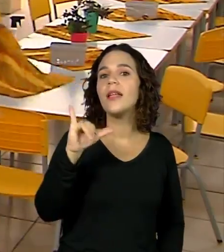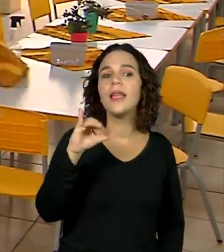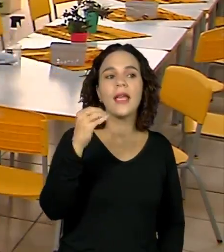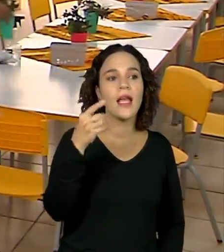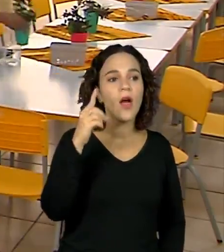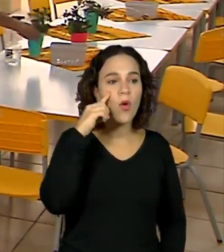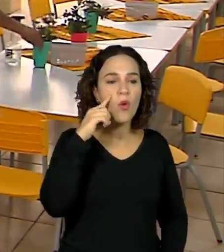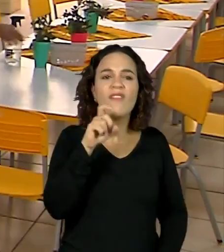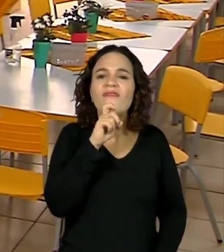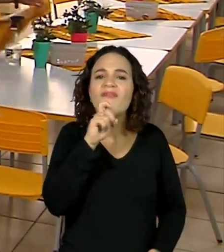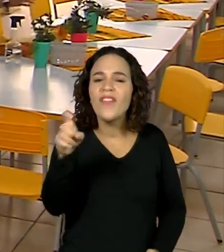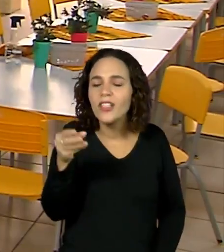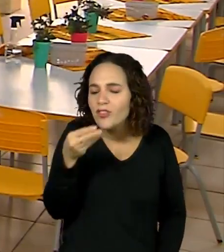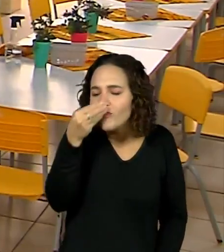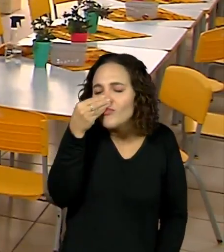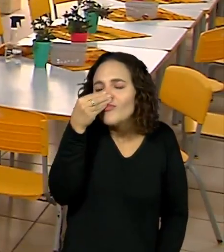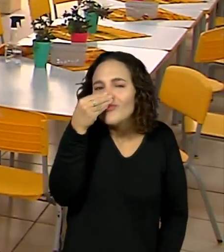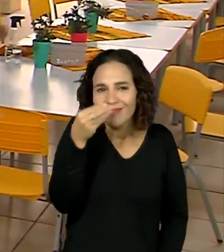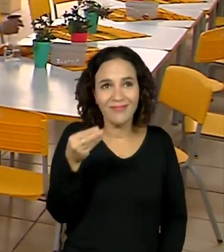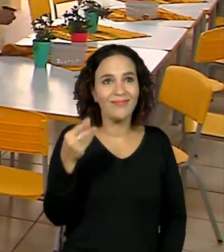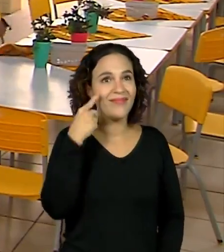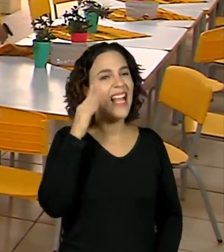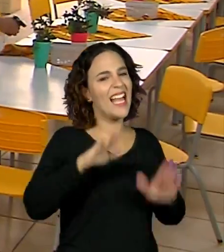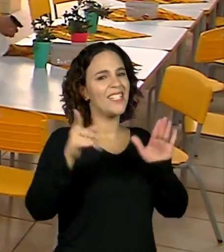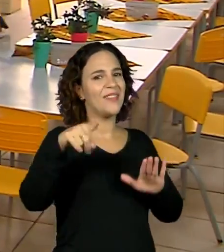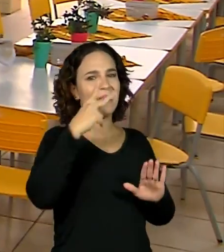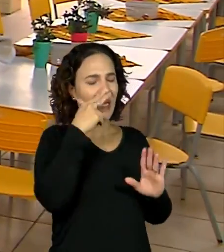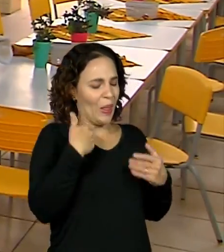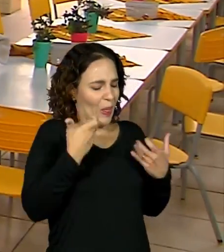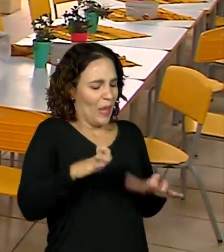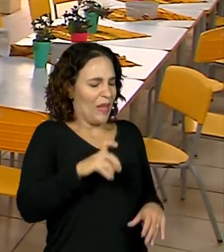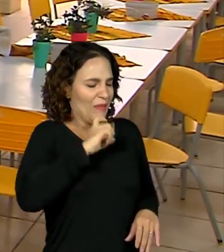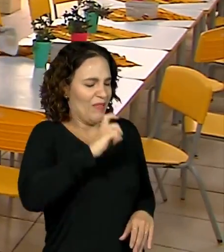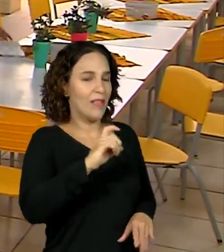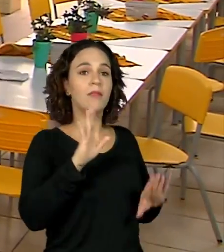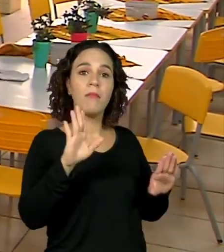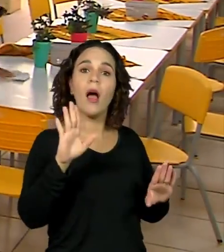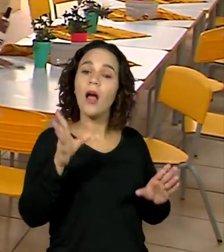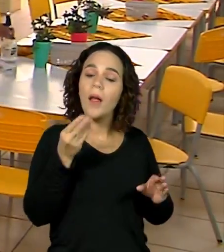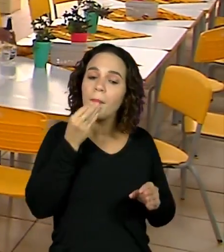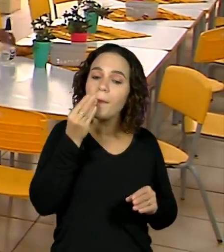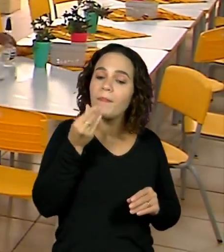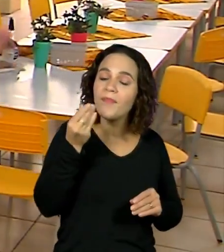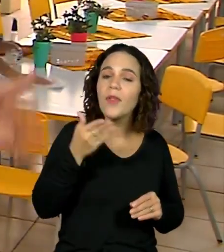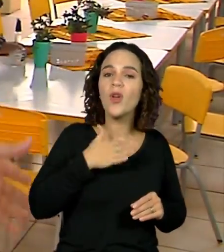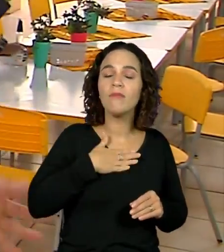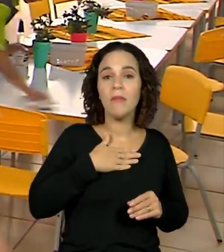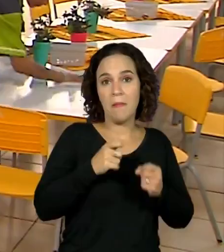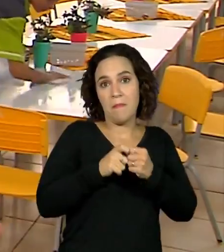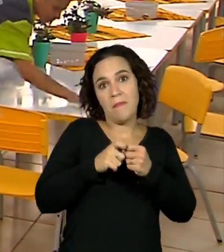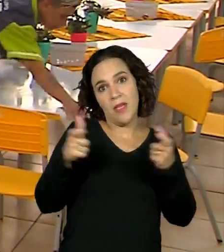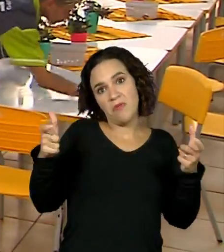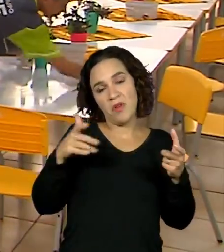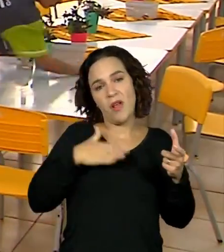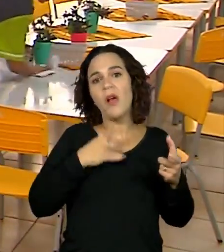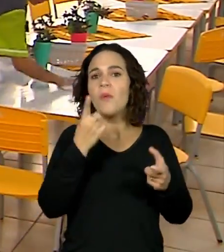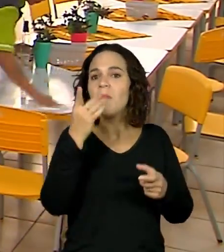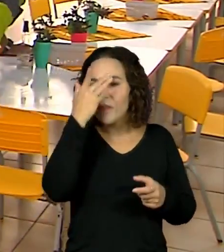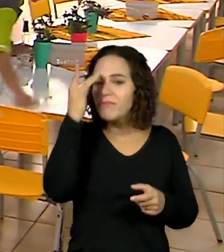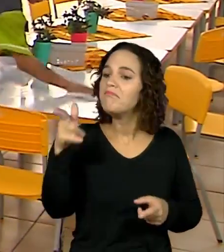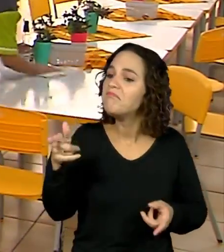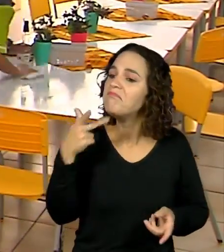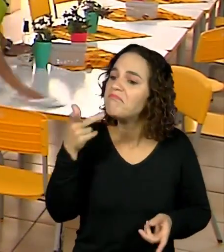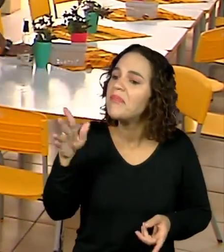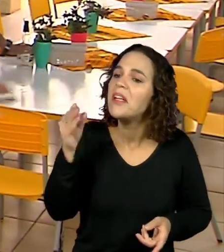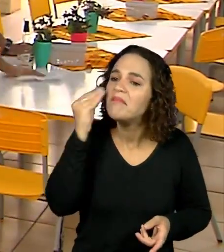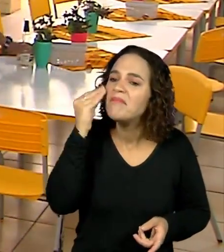certa rejeição com as coisinhas verdes, né, às vezes. Mas eles, quando experimentam, de certa forma, gostam. Alguns não. Teve uma das crianças que eu pedi para experimentar, ela